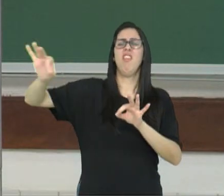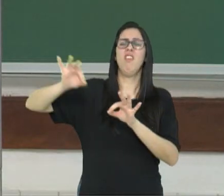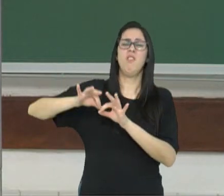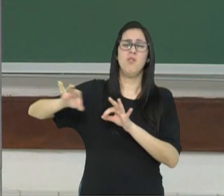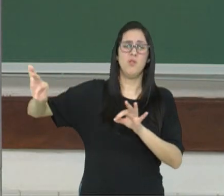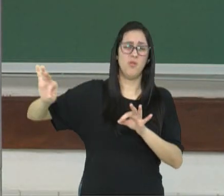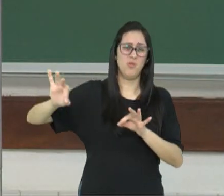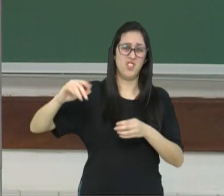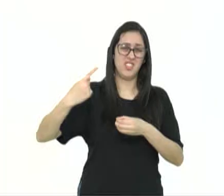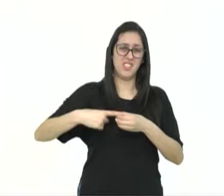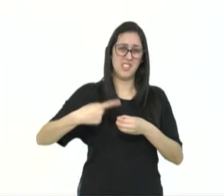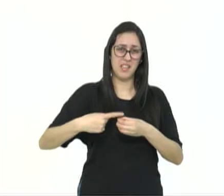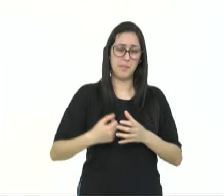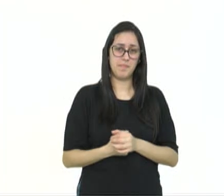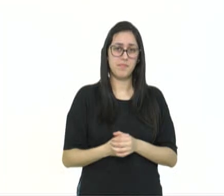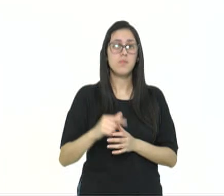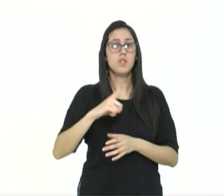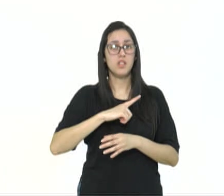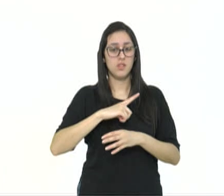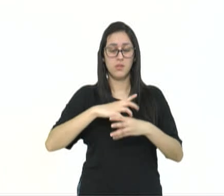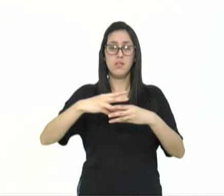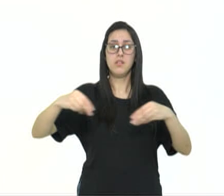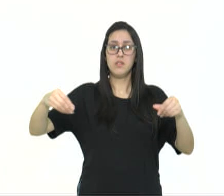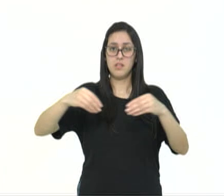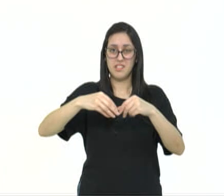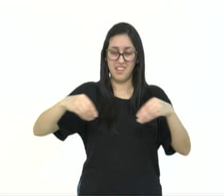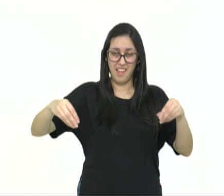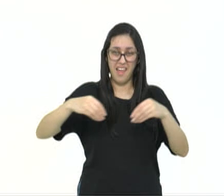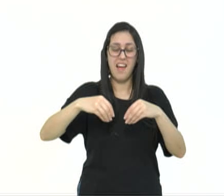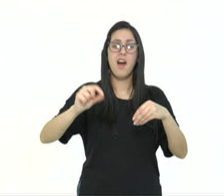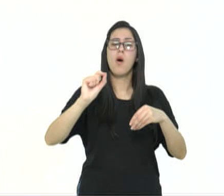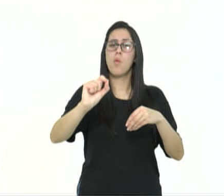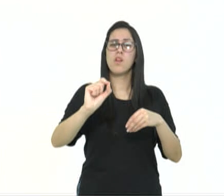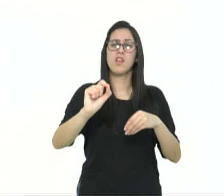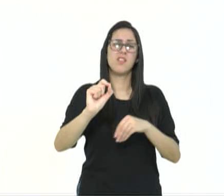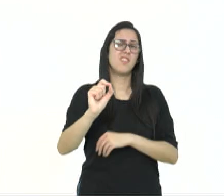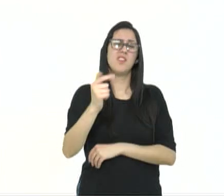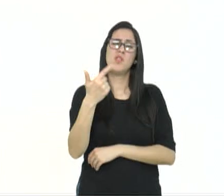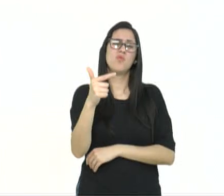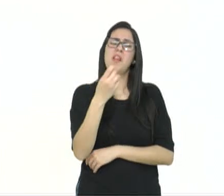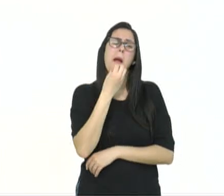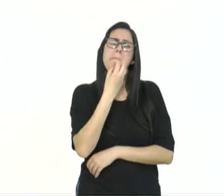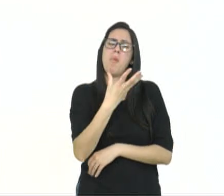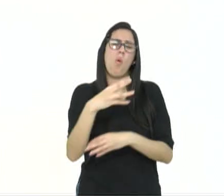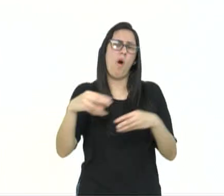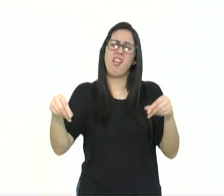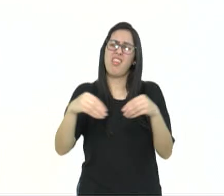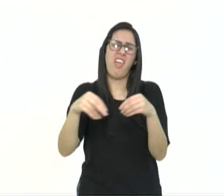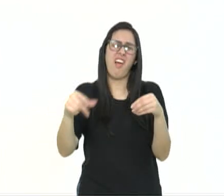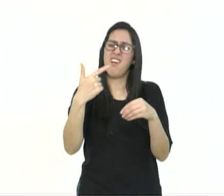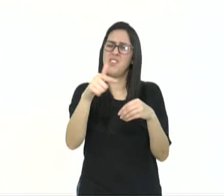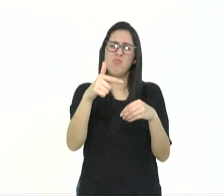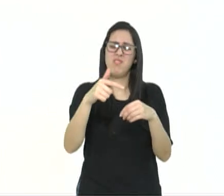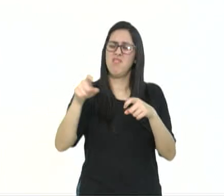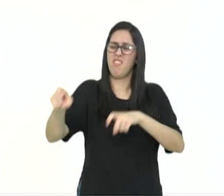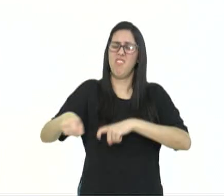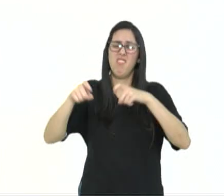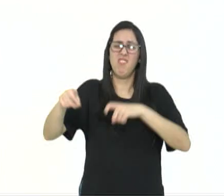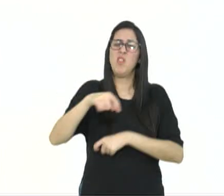das cidades. E essas terras nem sempre eram terras que já estavam boas ou preparadas para o cultivo